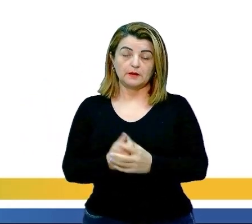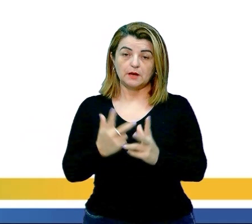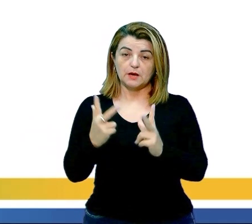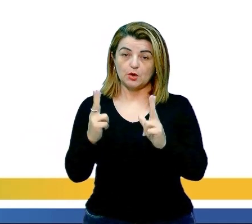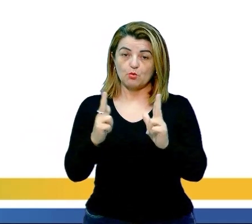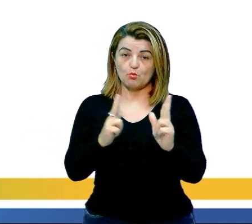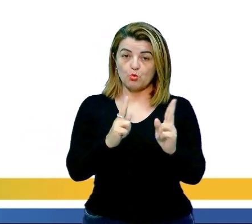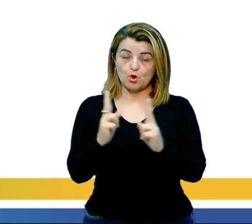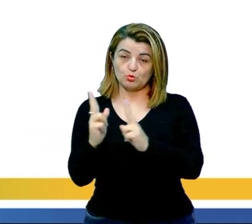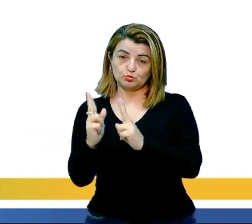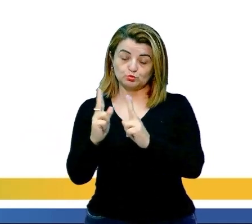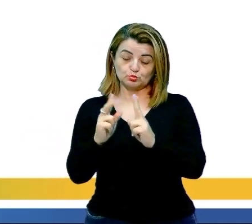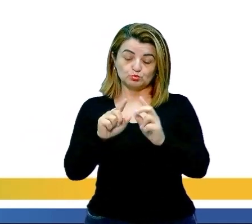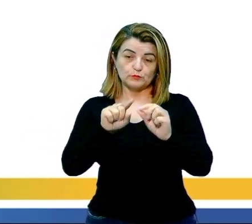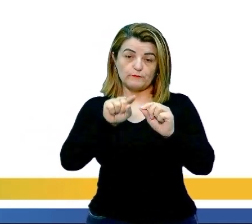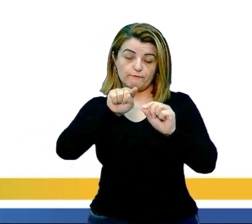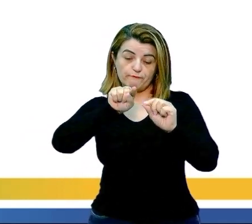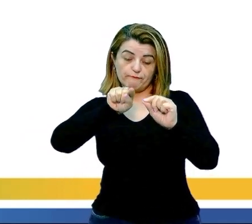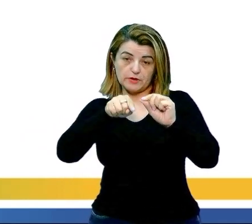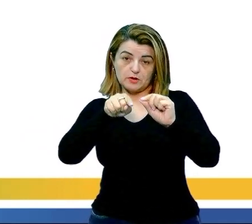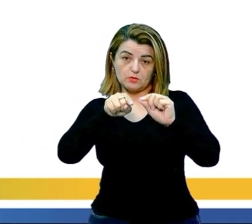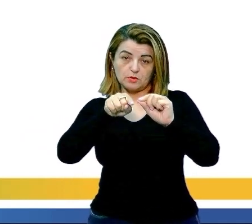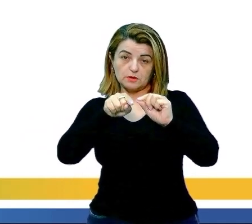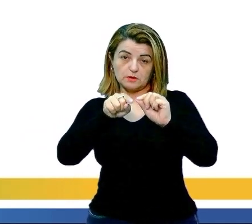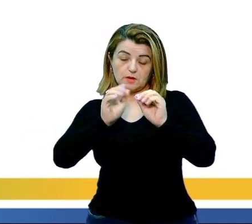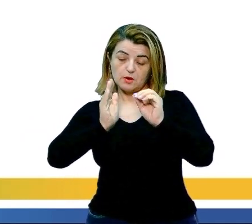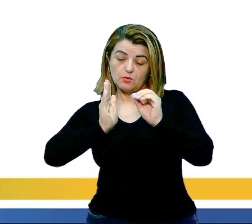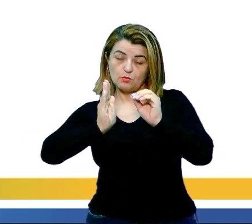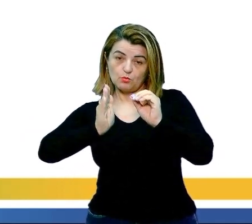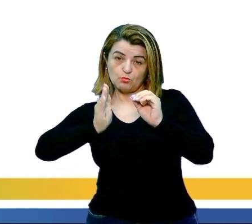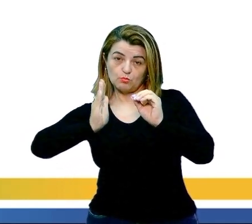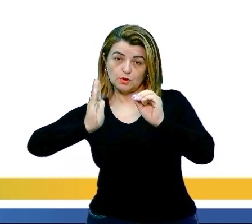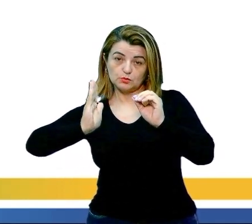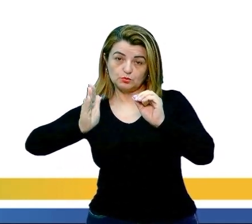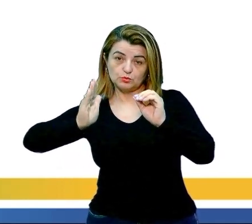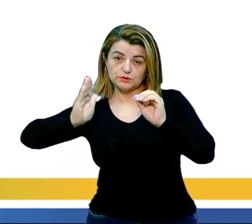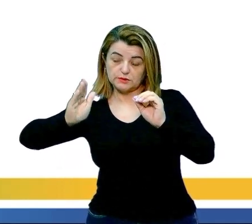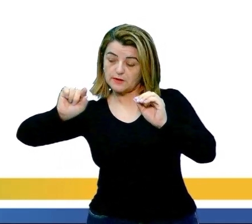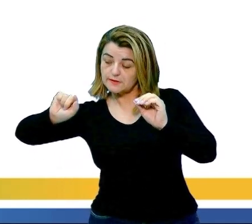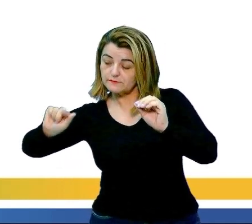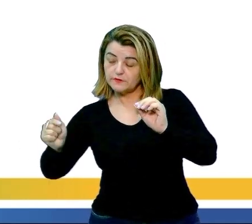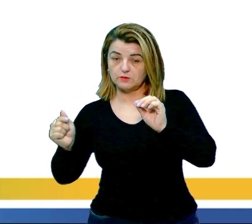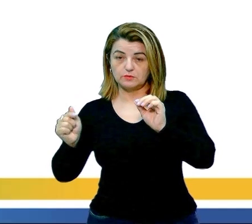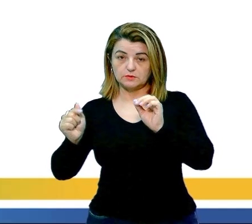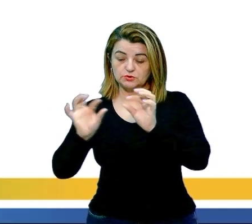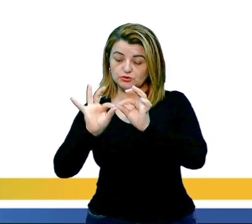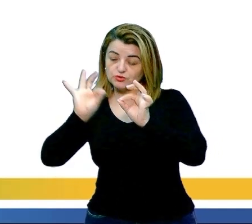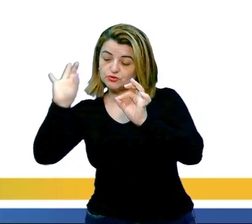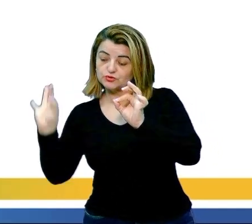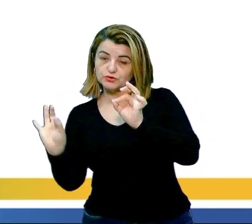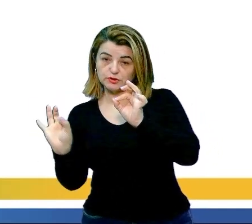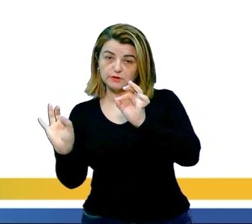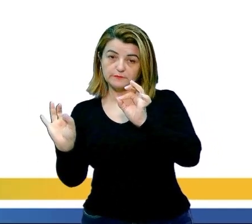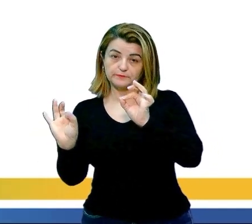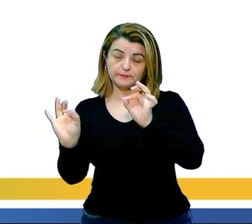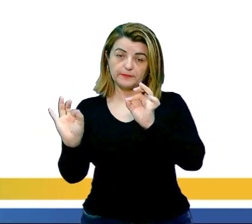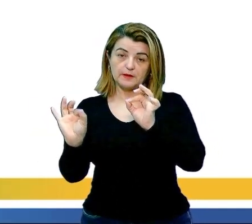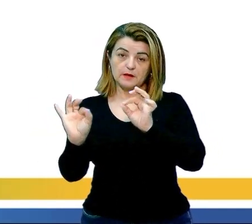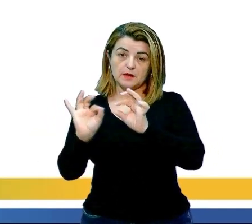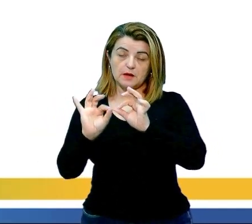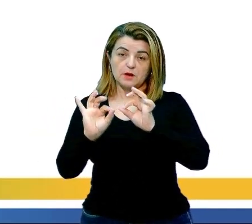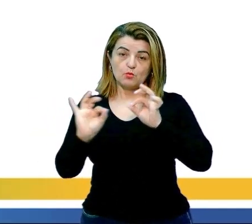que deslocar a vírgula 3 casas para a direita, tá? 1